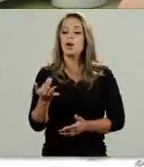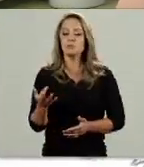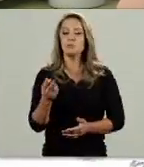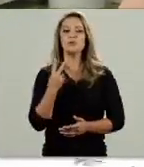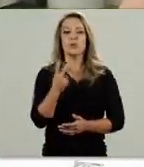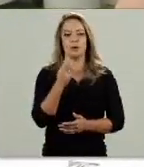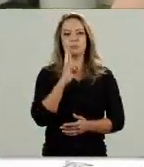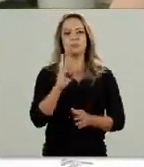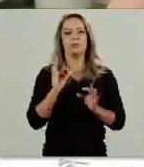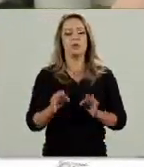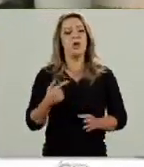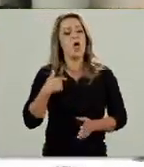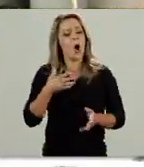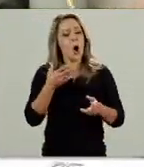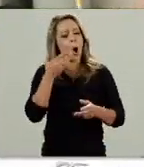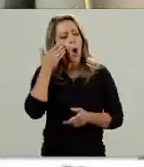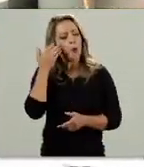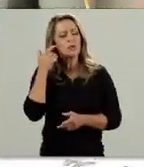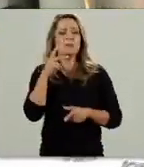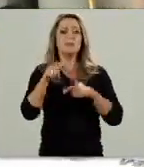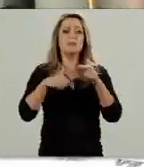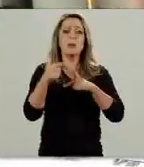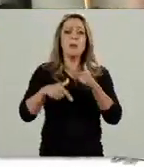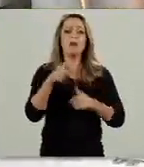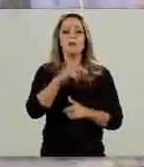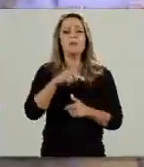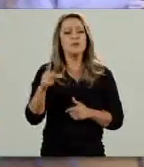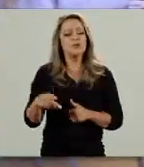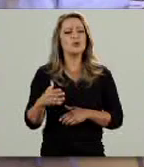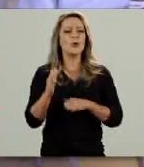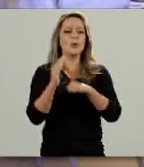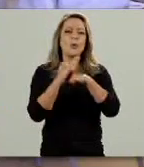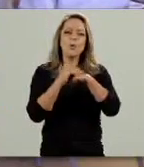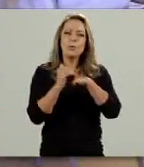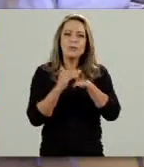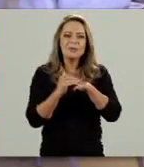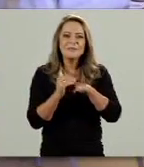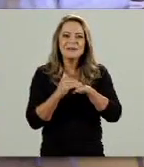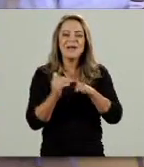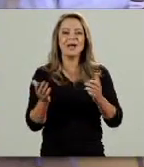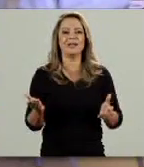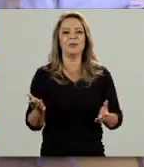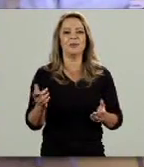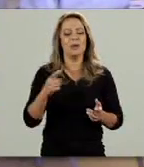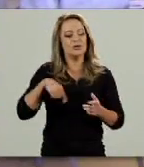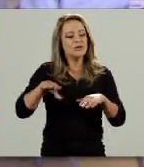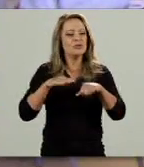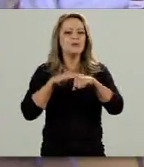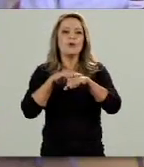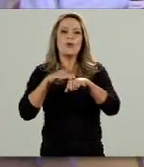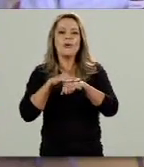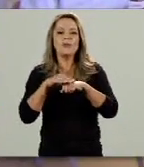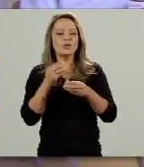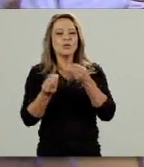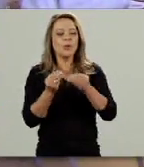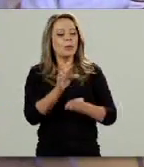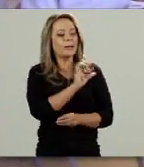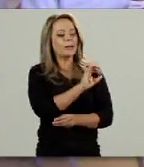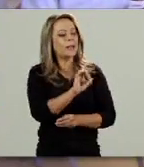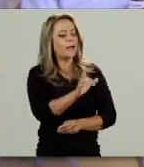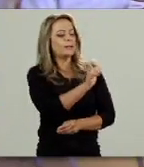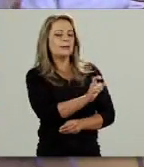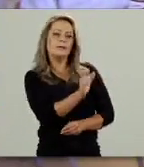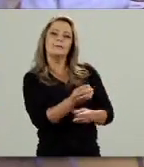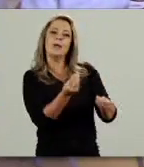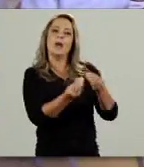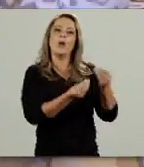Isso, quanto dá? Eu observo o trabalho dessas professoras com um carinho enorme, né? A gente conversa muito sobre o